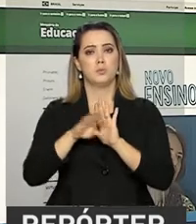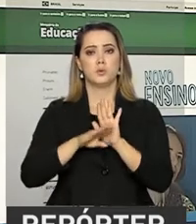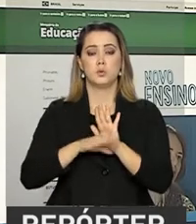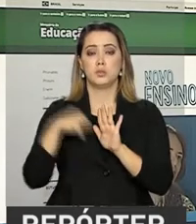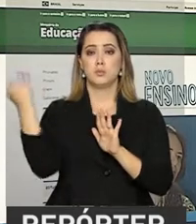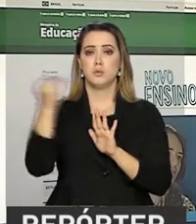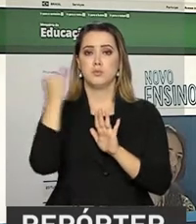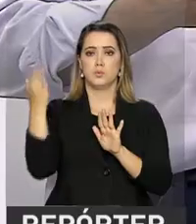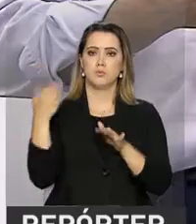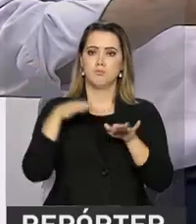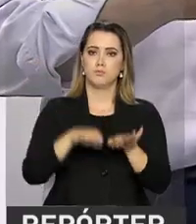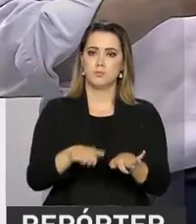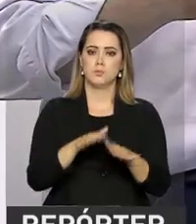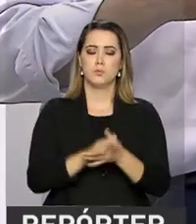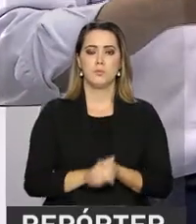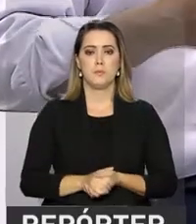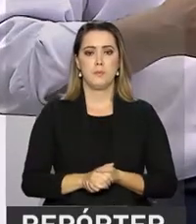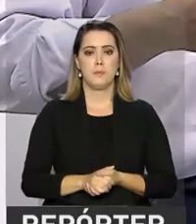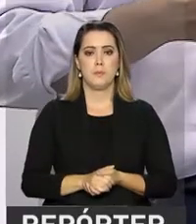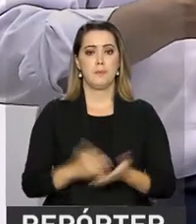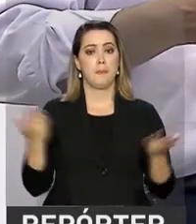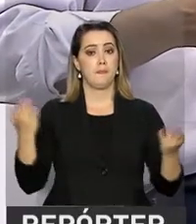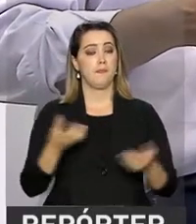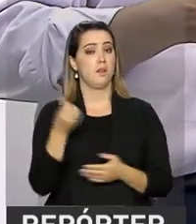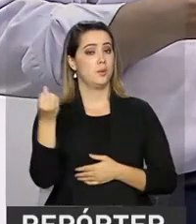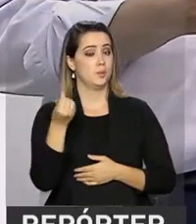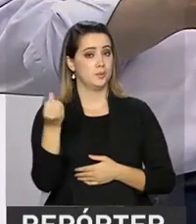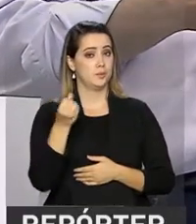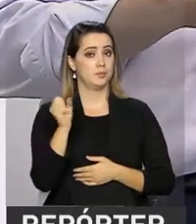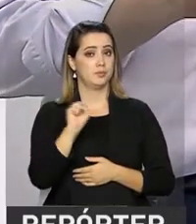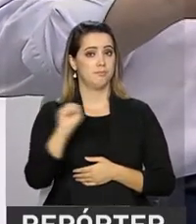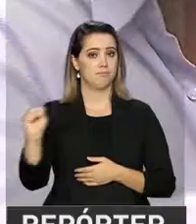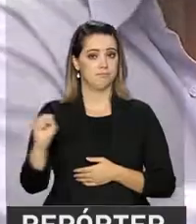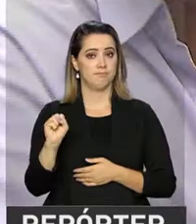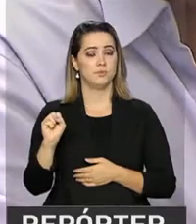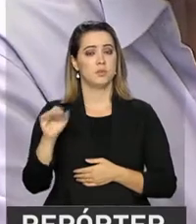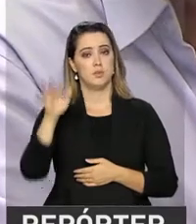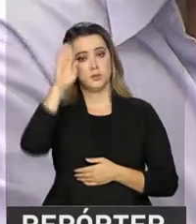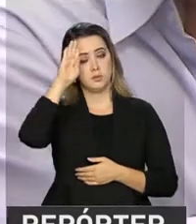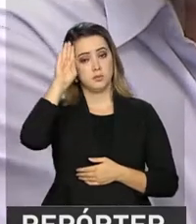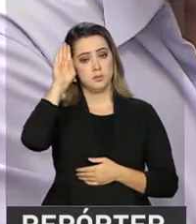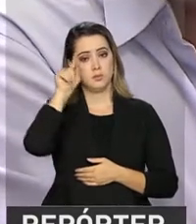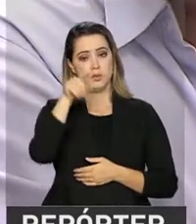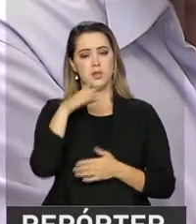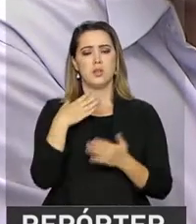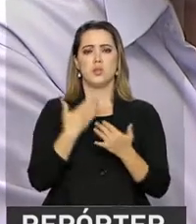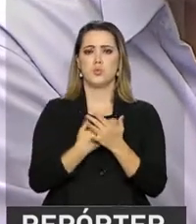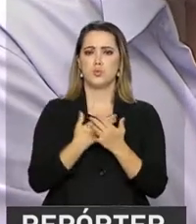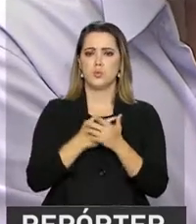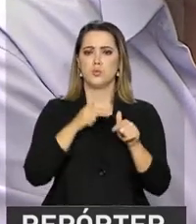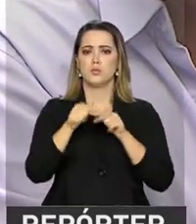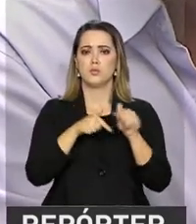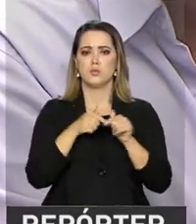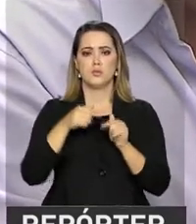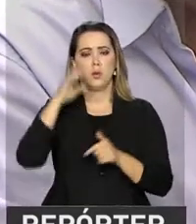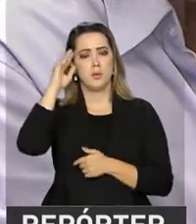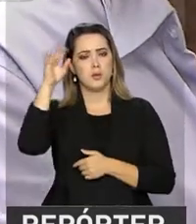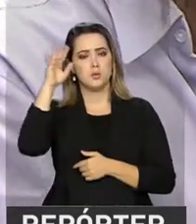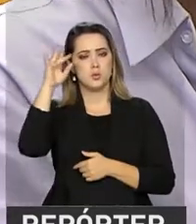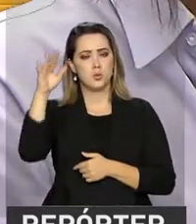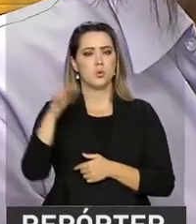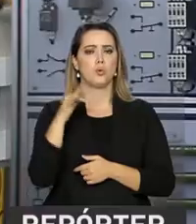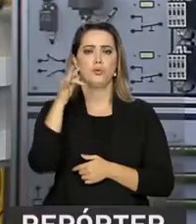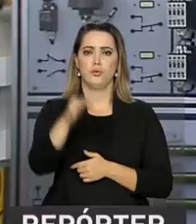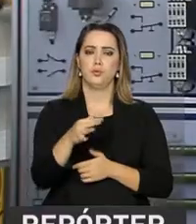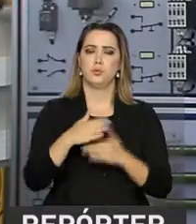na questão de inclusão agora no sexto semestre da faculdade concilia estudo e trabalho e traça planos para a